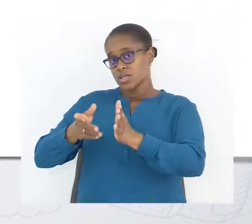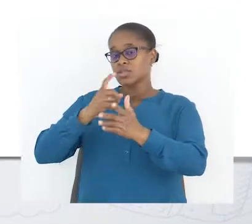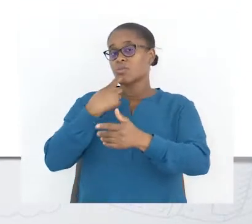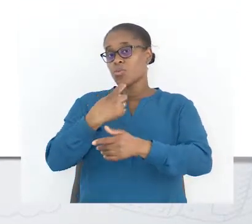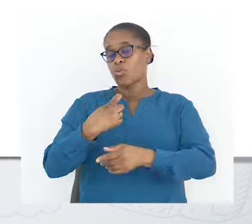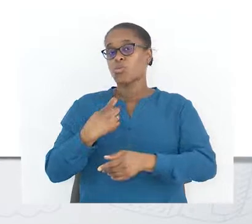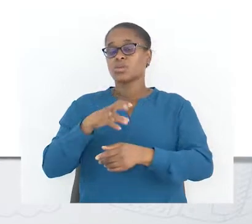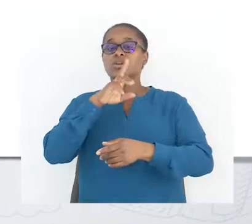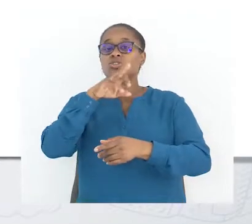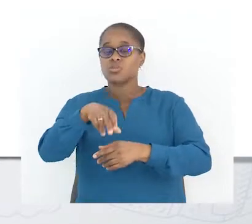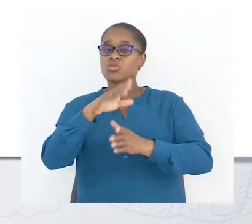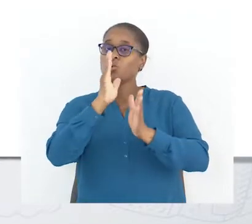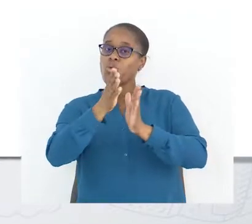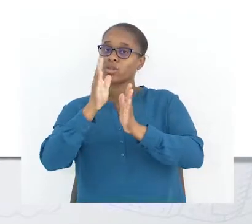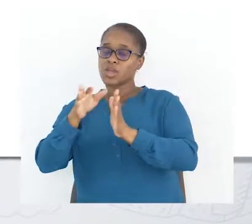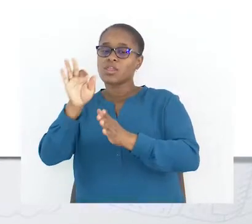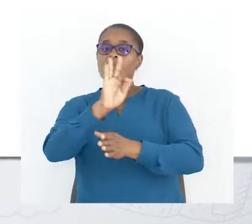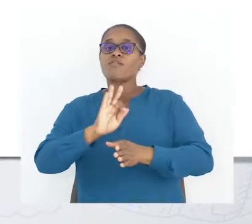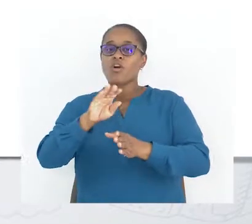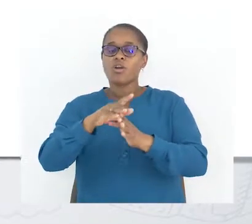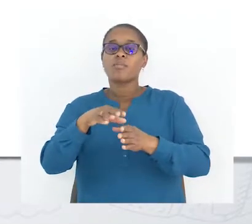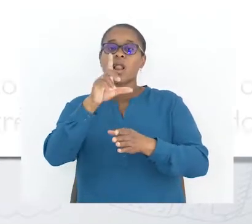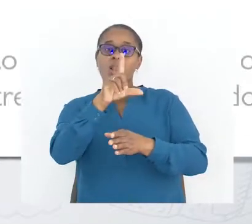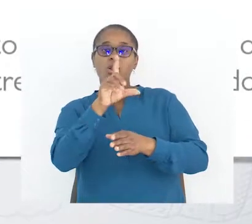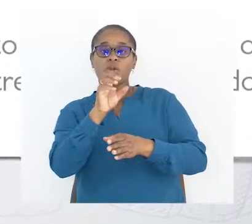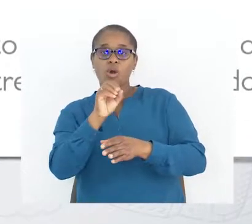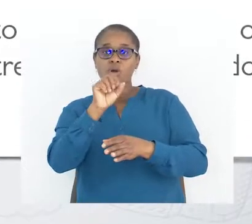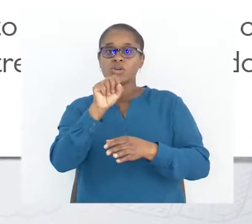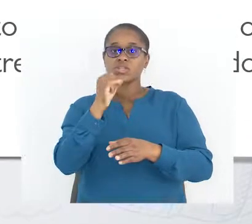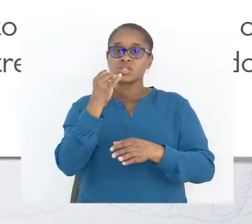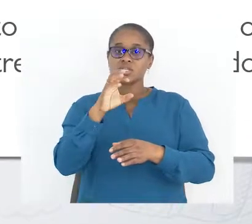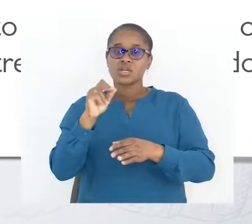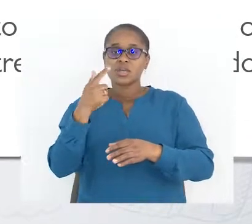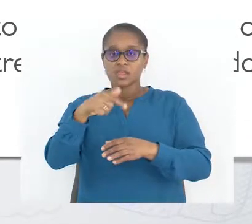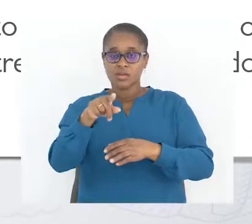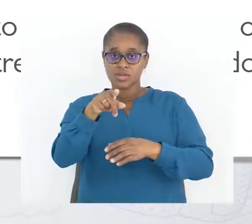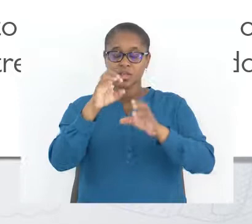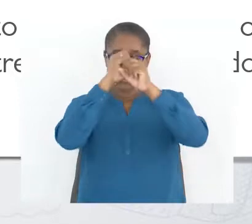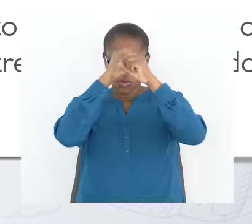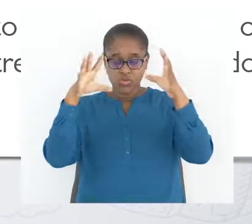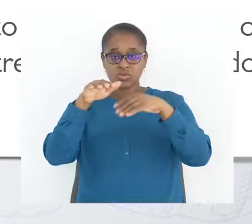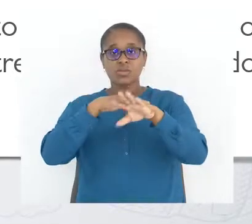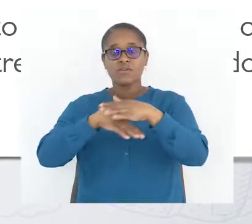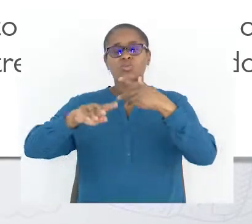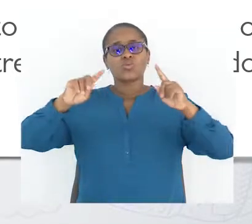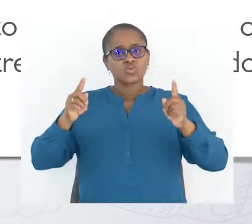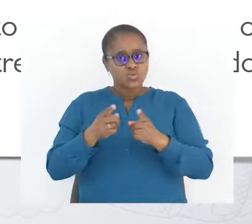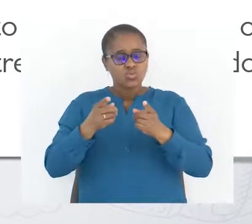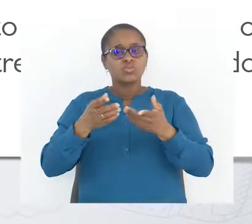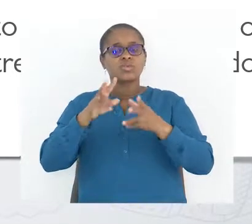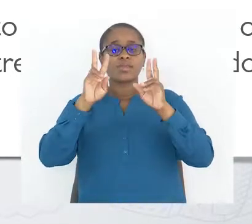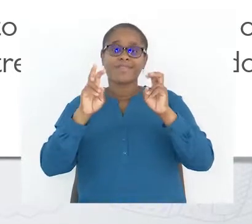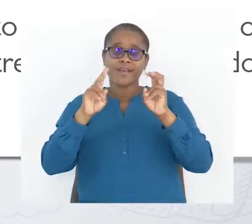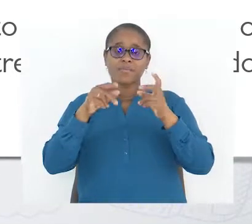de perguntas e respostas ordenadas de forma lógica. Temos a conclusão, onde se faz o resumo de